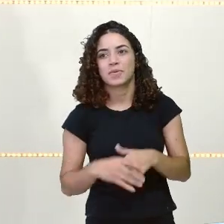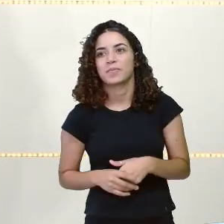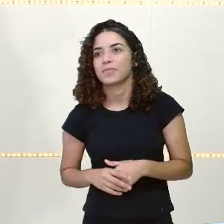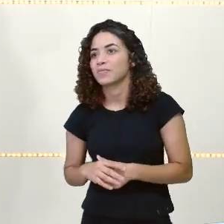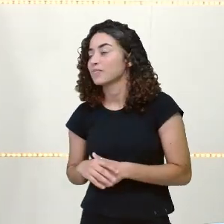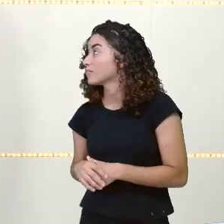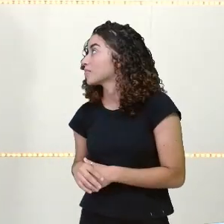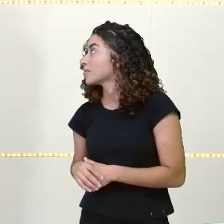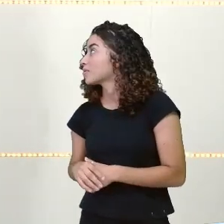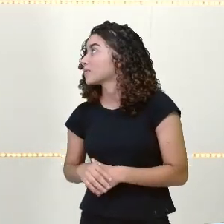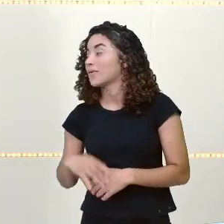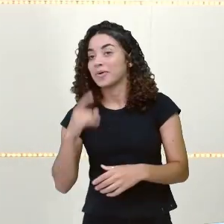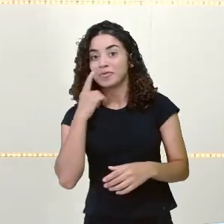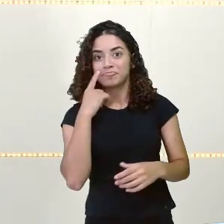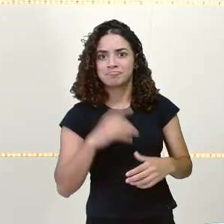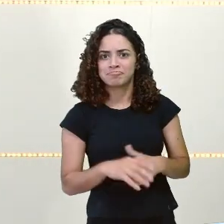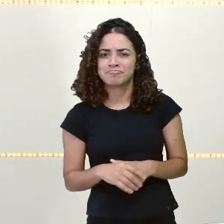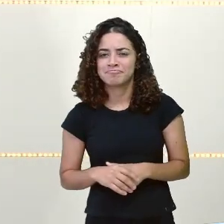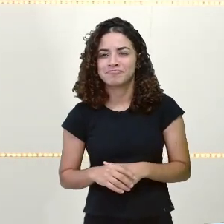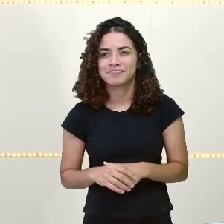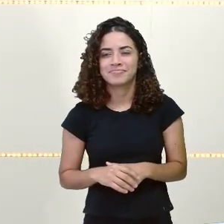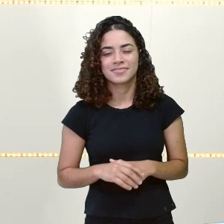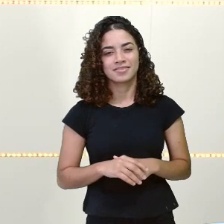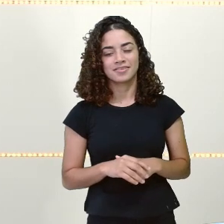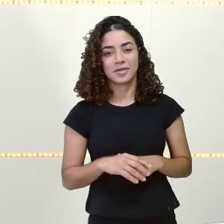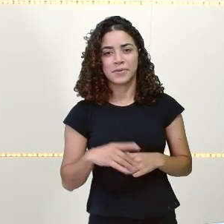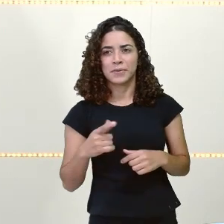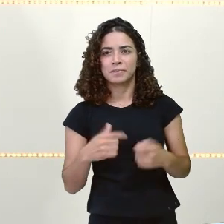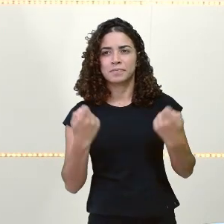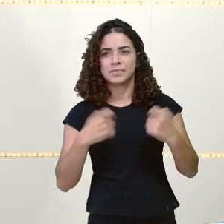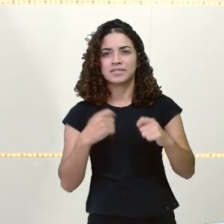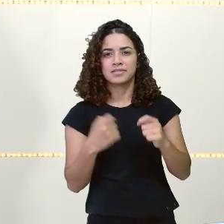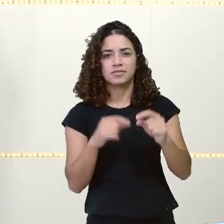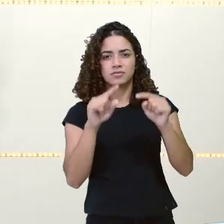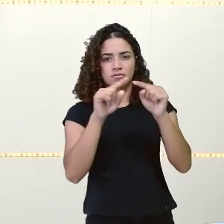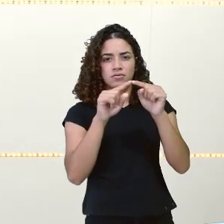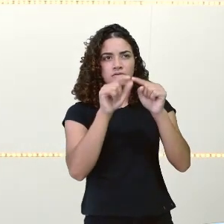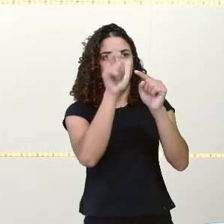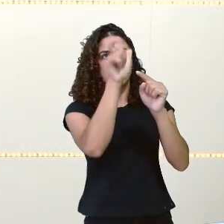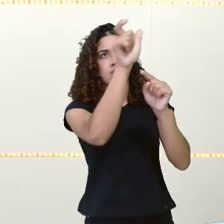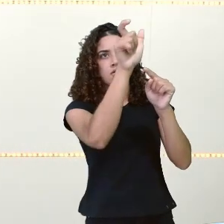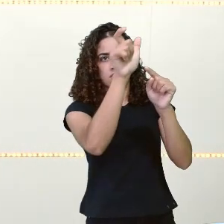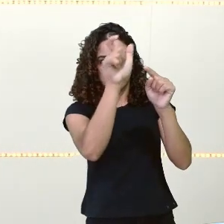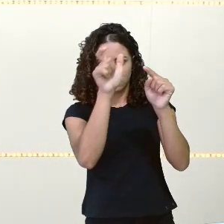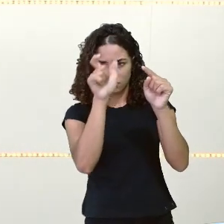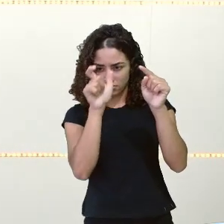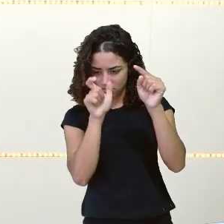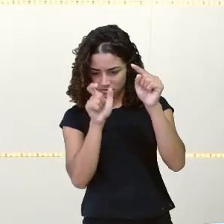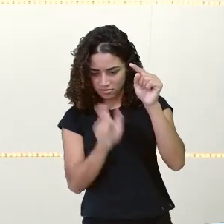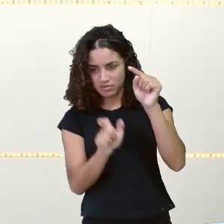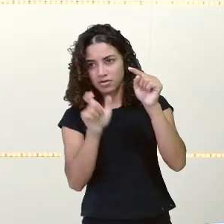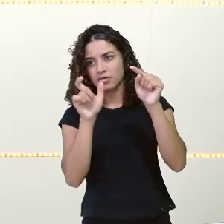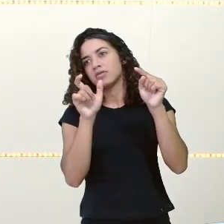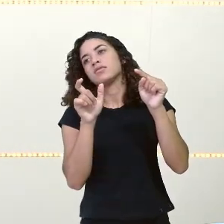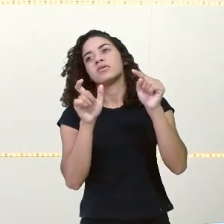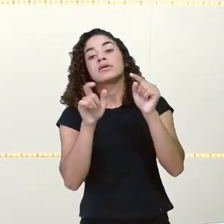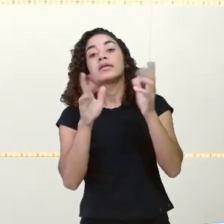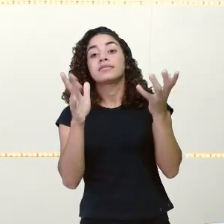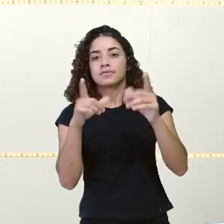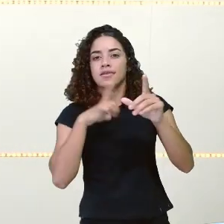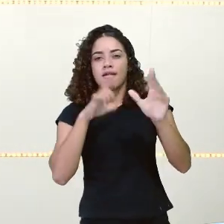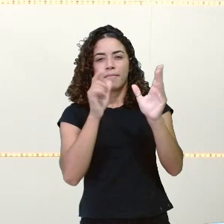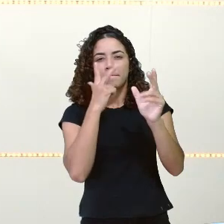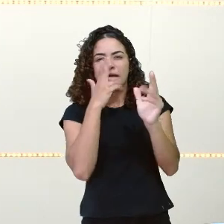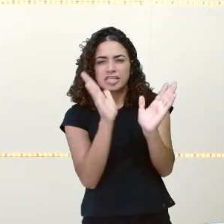Então, olha só, eu tenho que arrastar a imagem para a caixinha